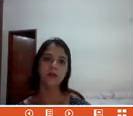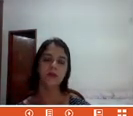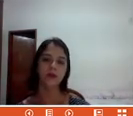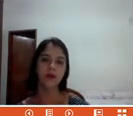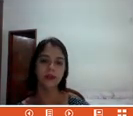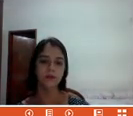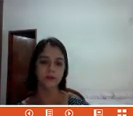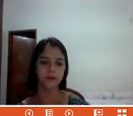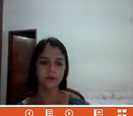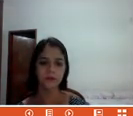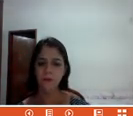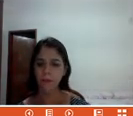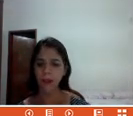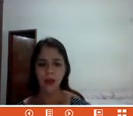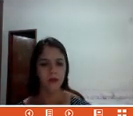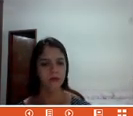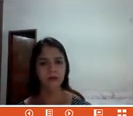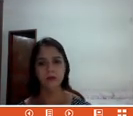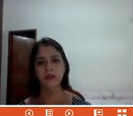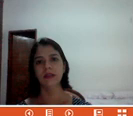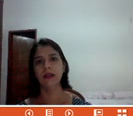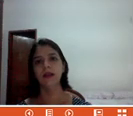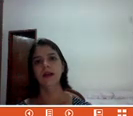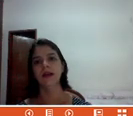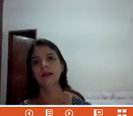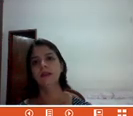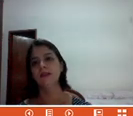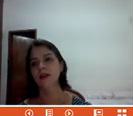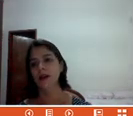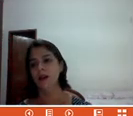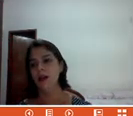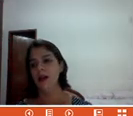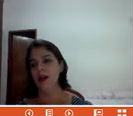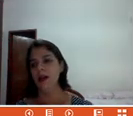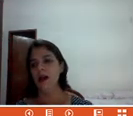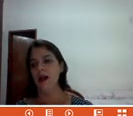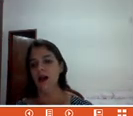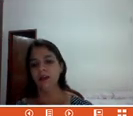essas pessoas, com todas